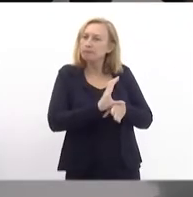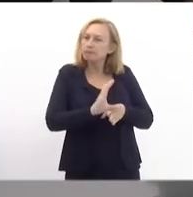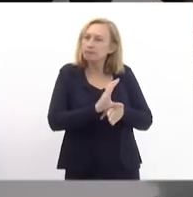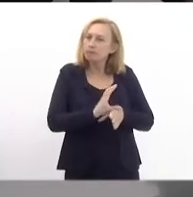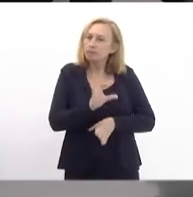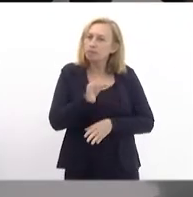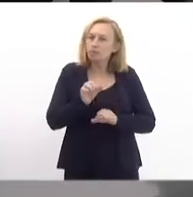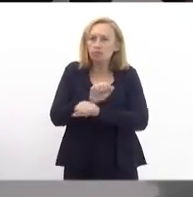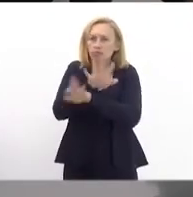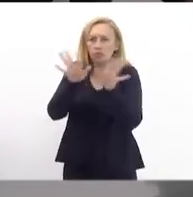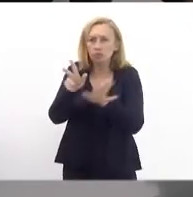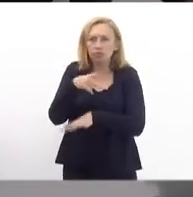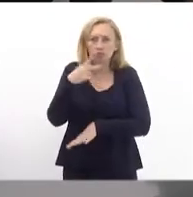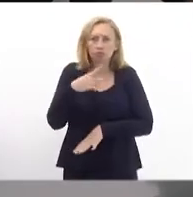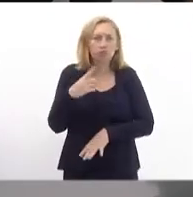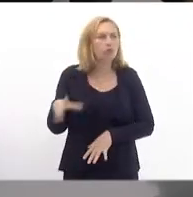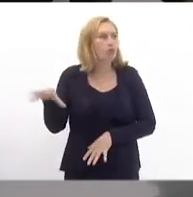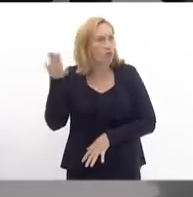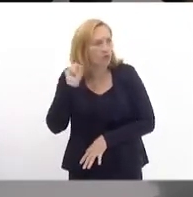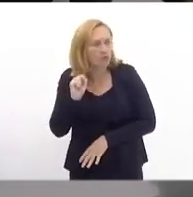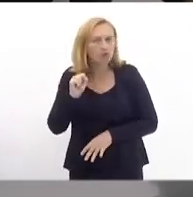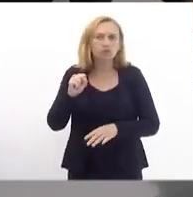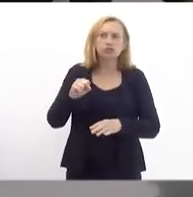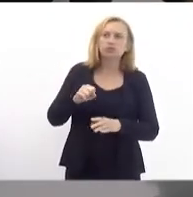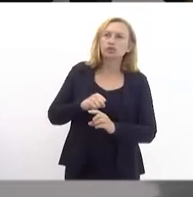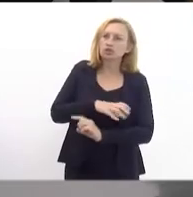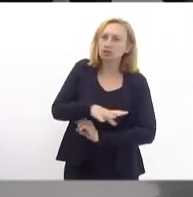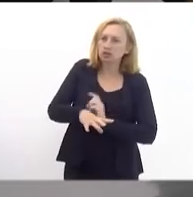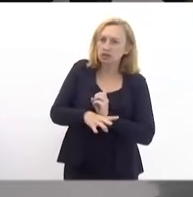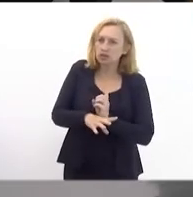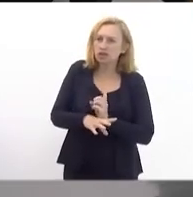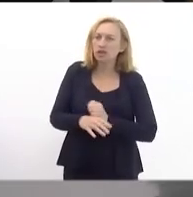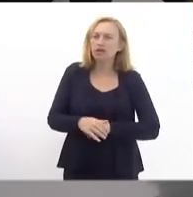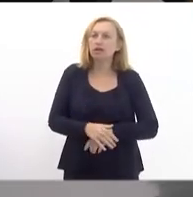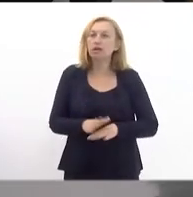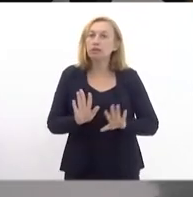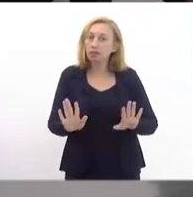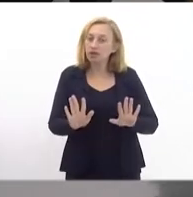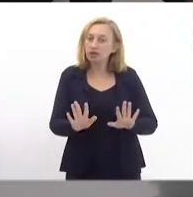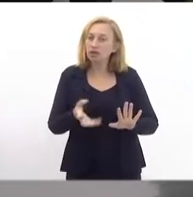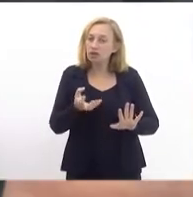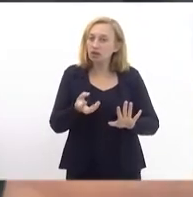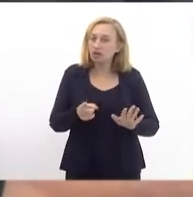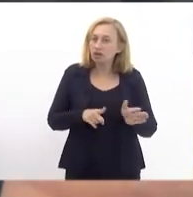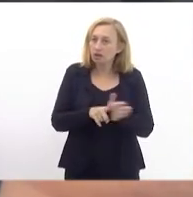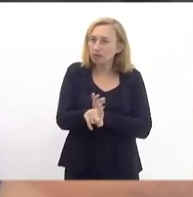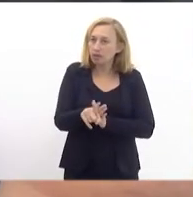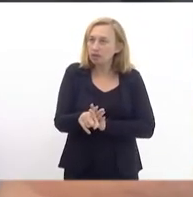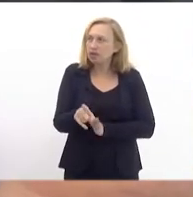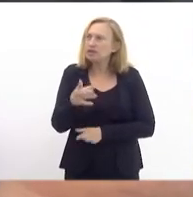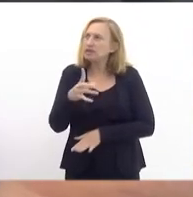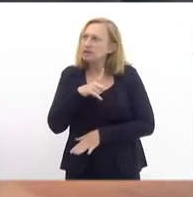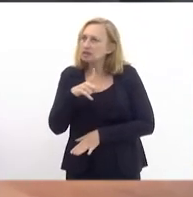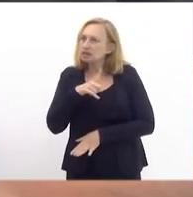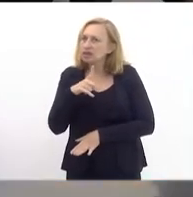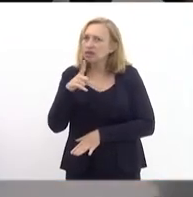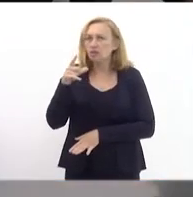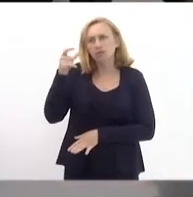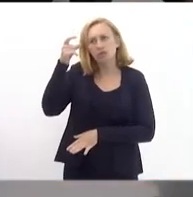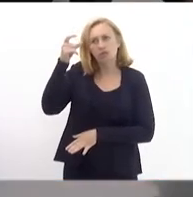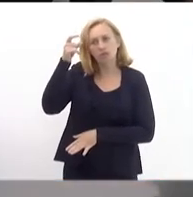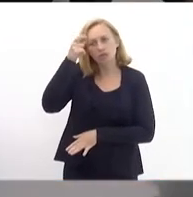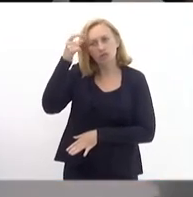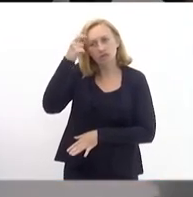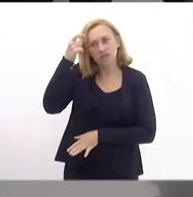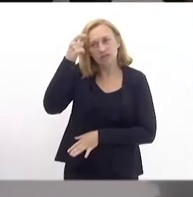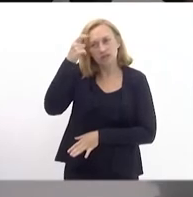deixou claro lá, olha, nós ouvimos a sociedade, entendemos. Acho positivo, mas eu queria insistir na pergunta, só tem no conhecimento se há um conselho de usuários? Então,